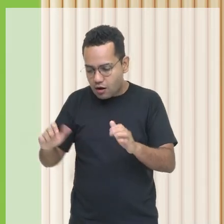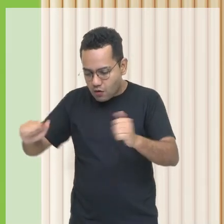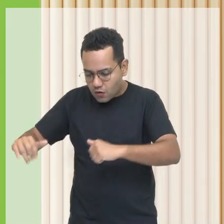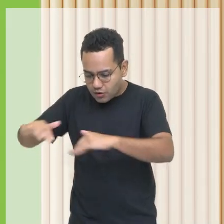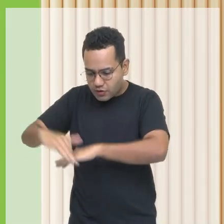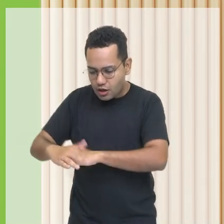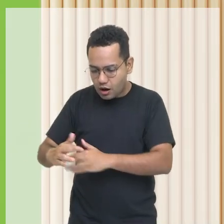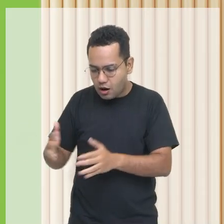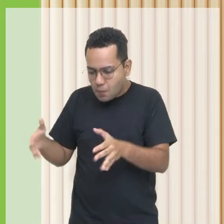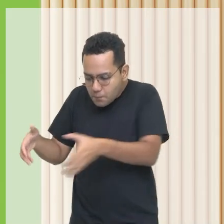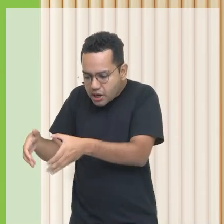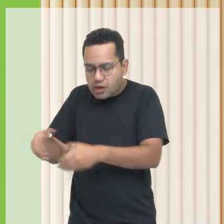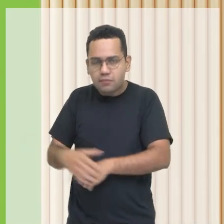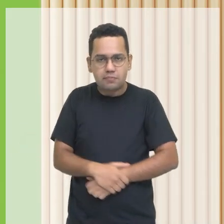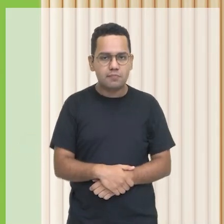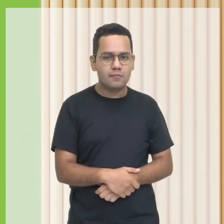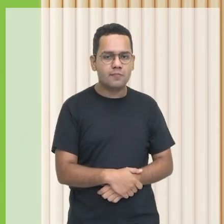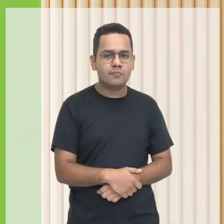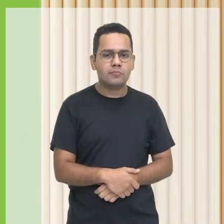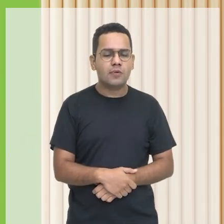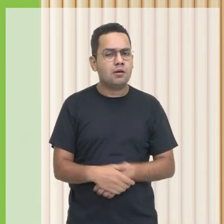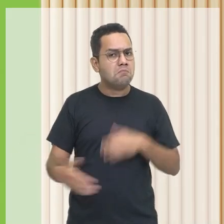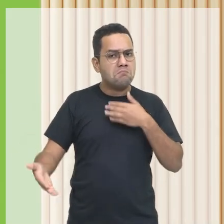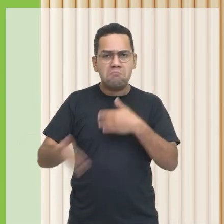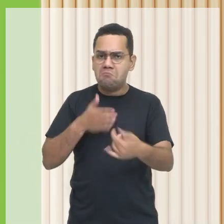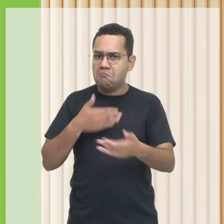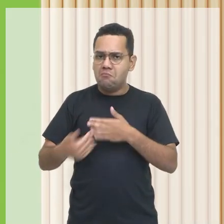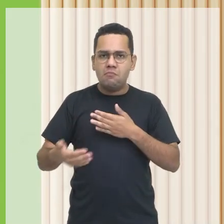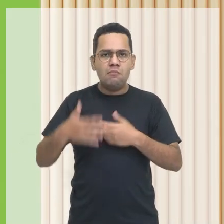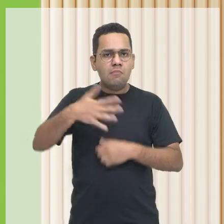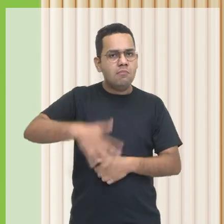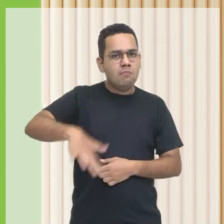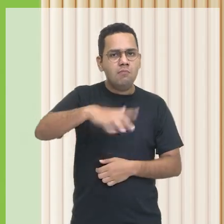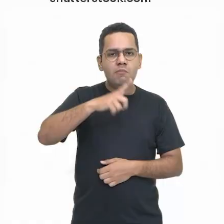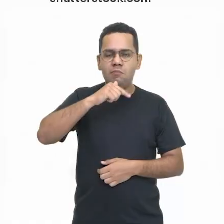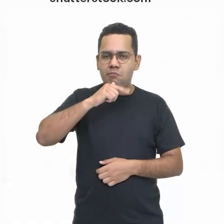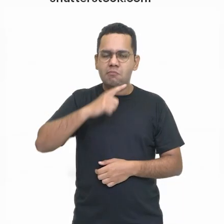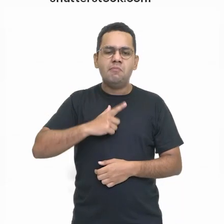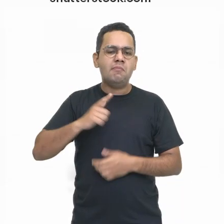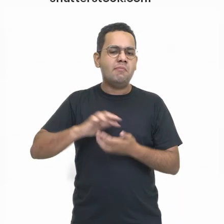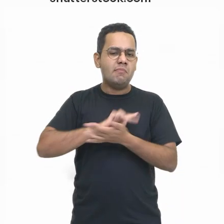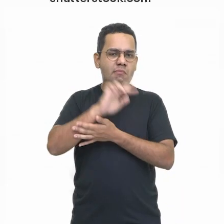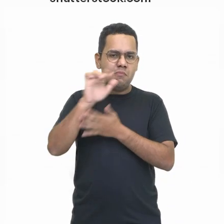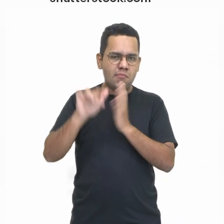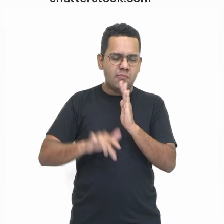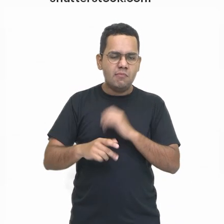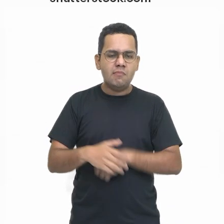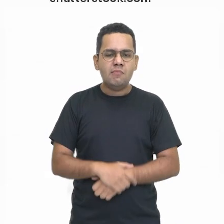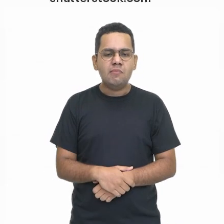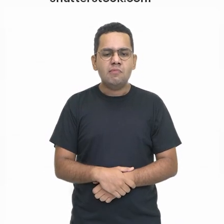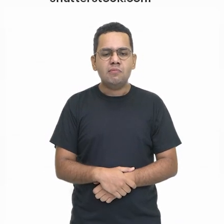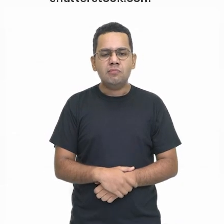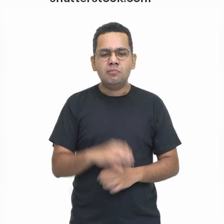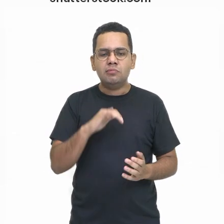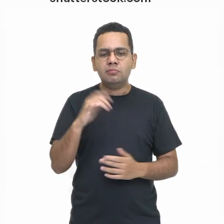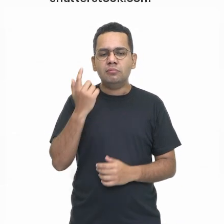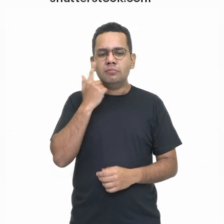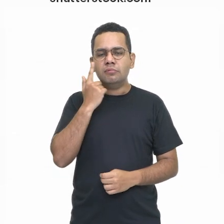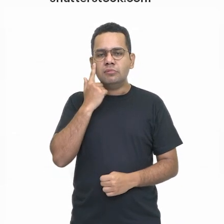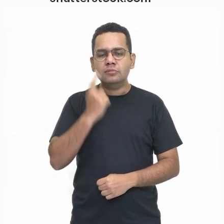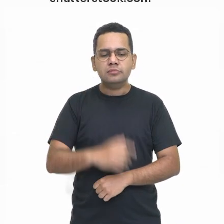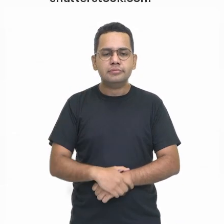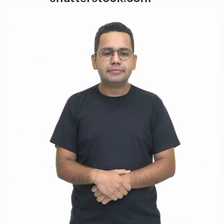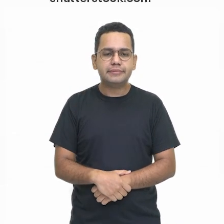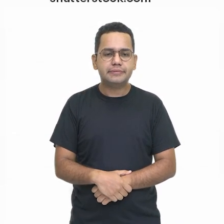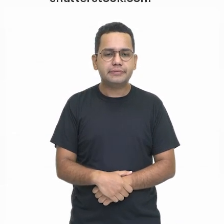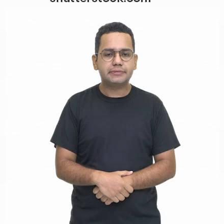enfim. O ambiente aquático que for, também há vários exemplos. Vamos ver a representação aí de